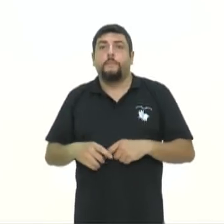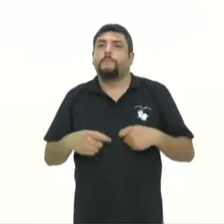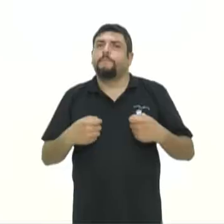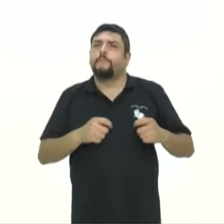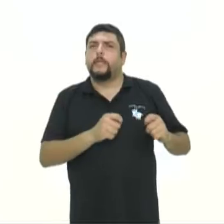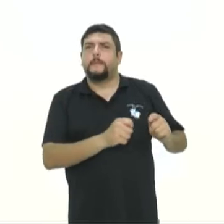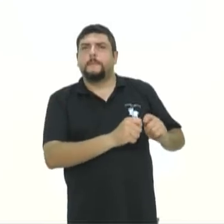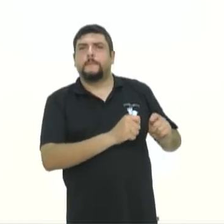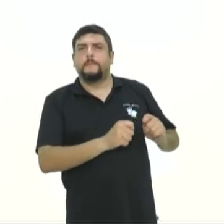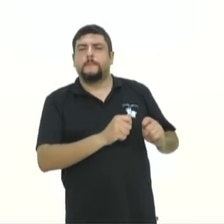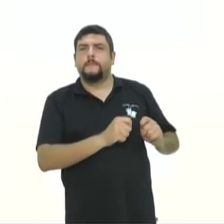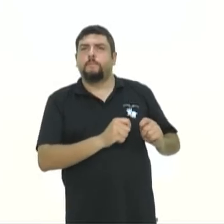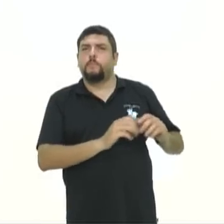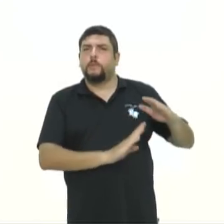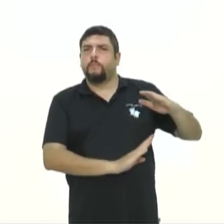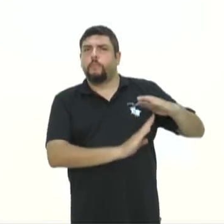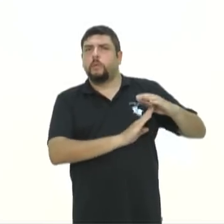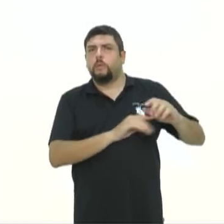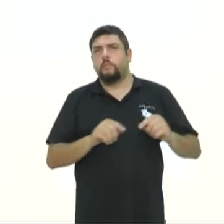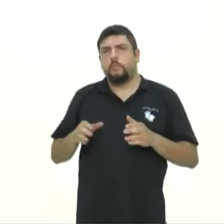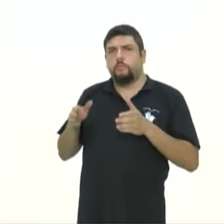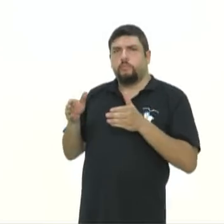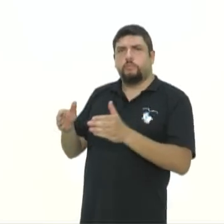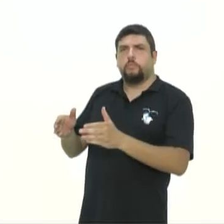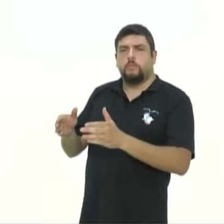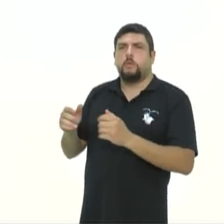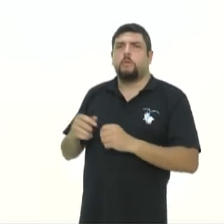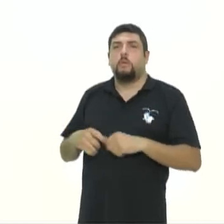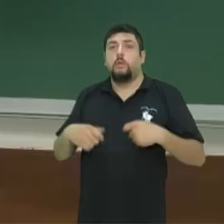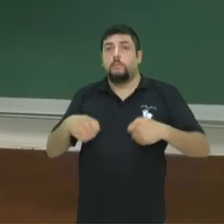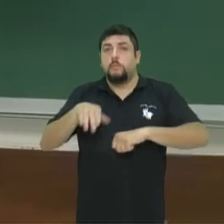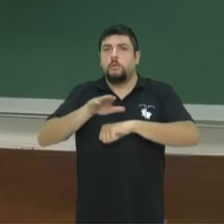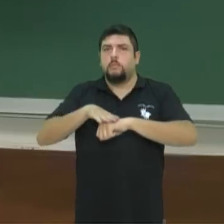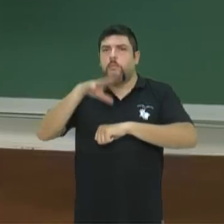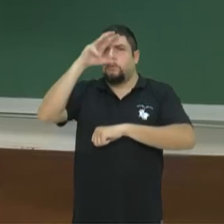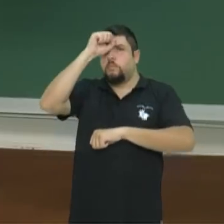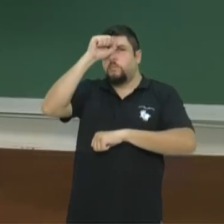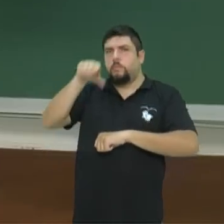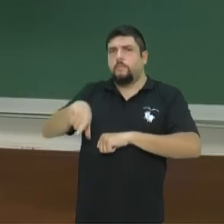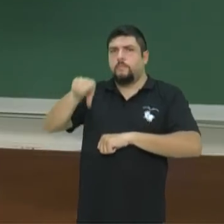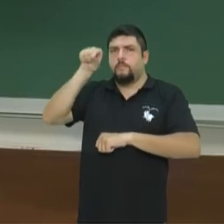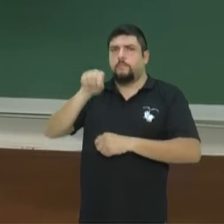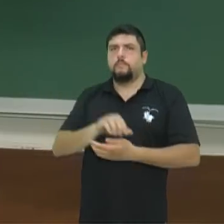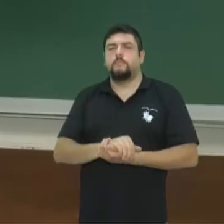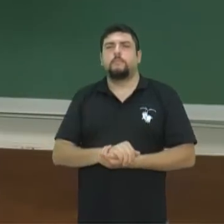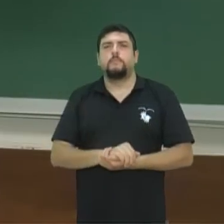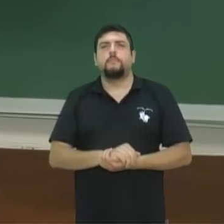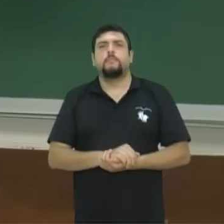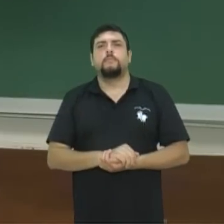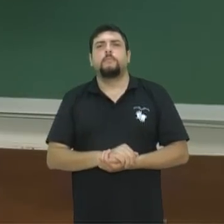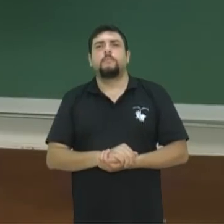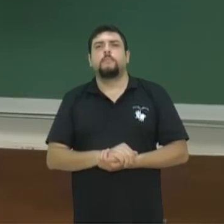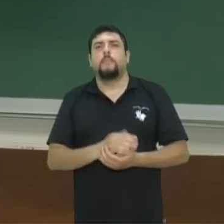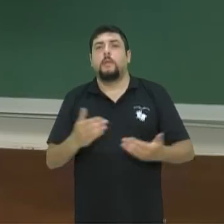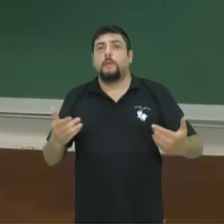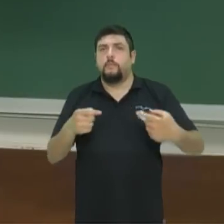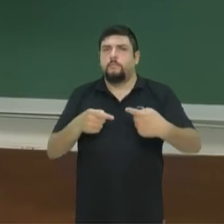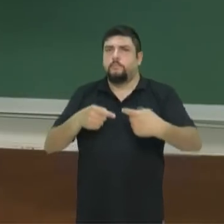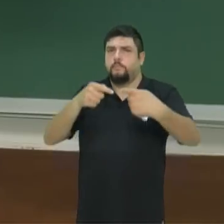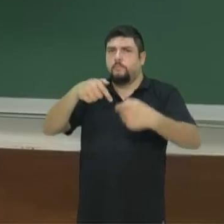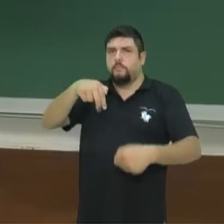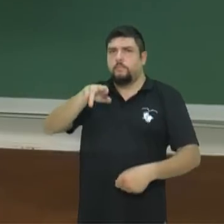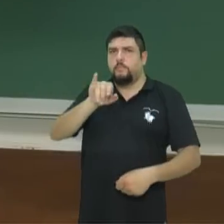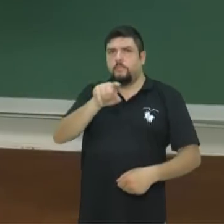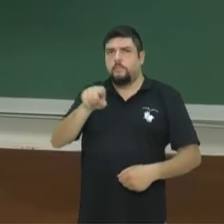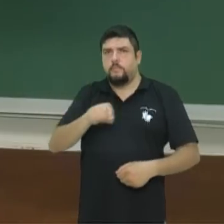não dá para ter tudo que se quer. Então vai ter que fazer uma escolha e aprender a ter esse planejamento aí. Vamos para um quiz agora, exercício